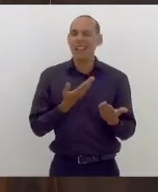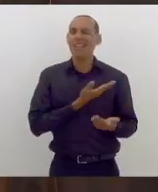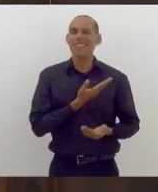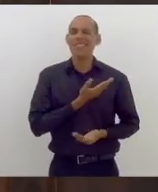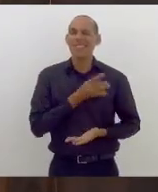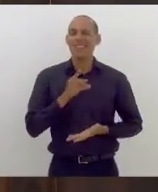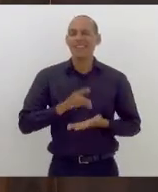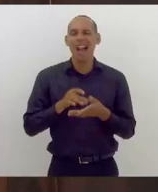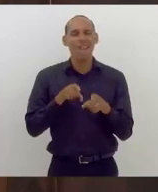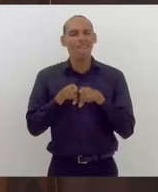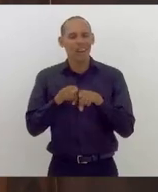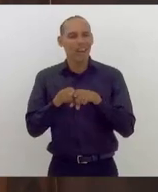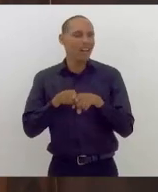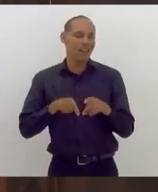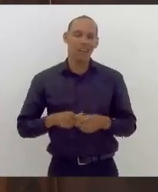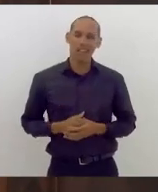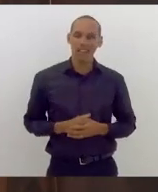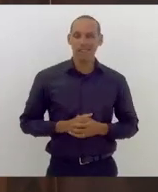fraternos.